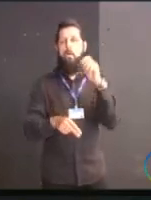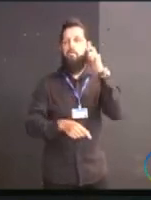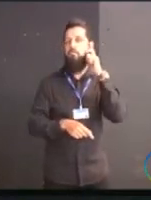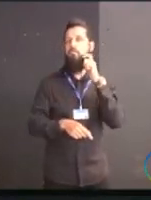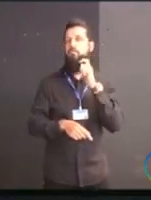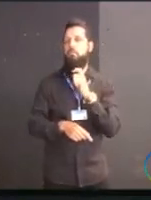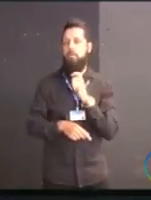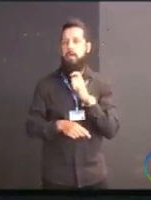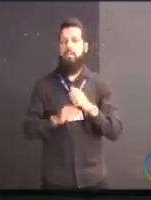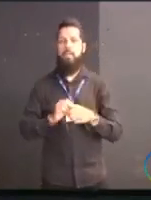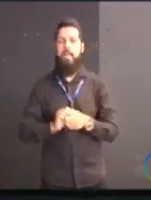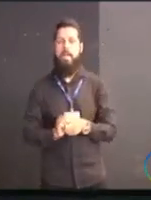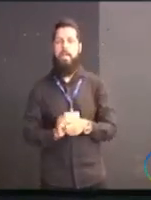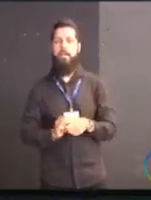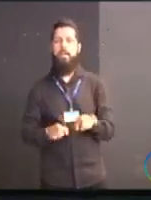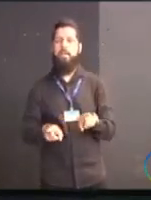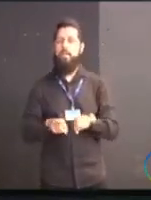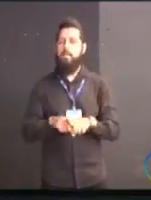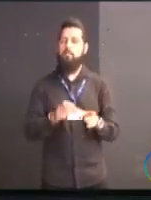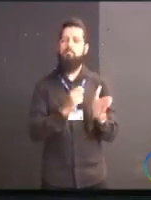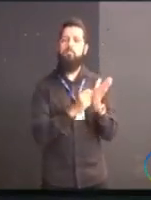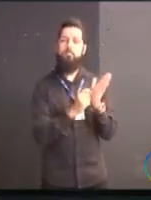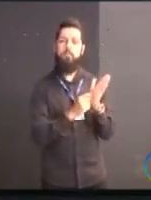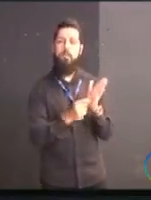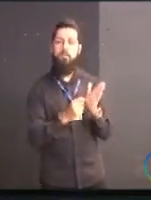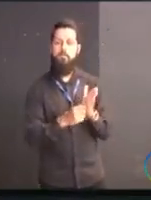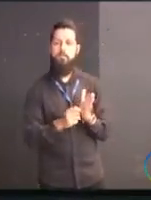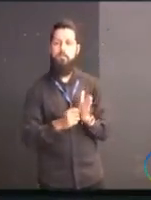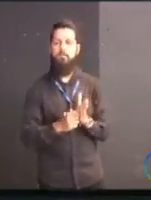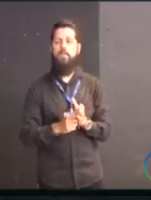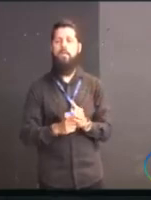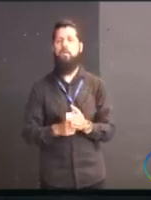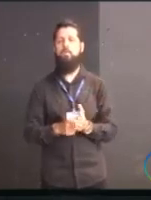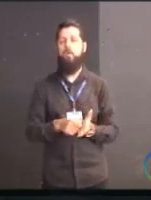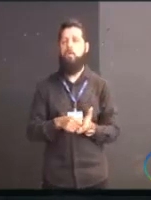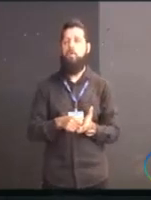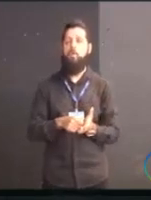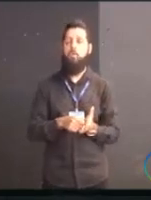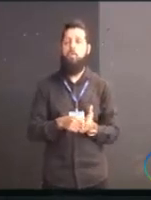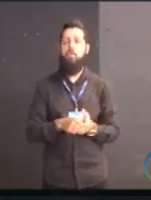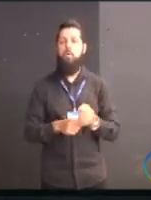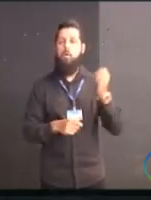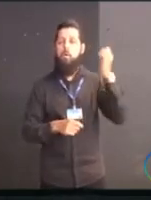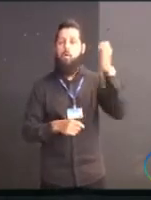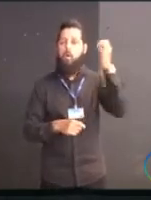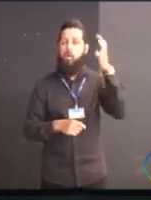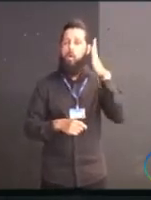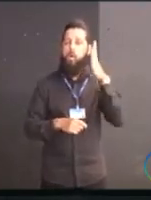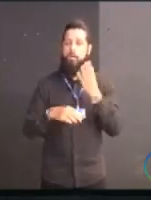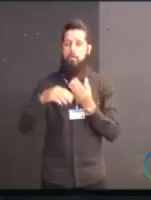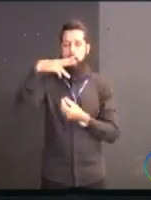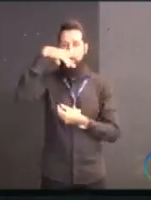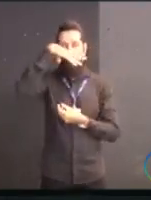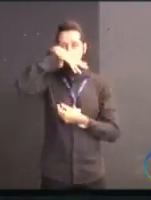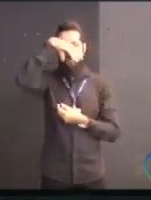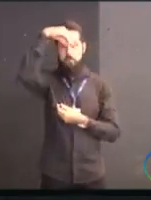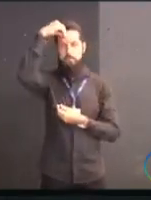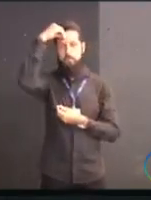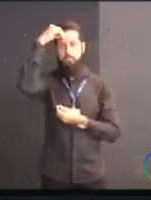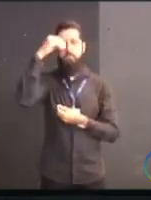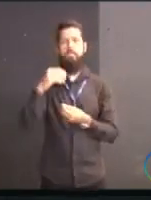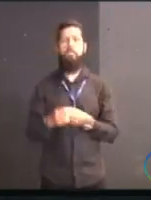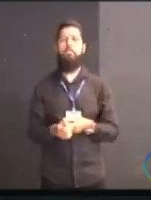chamada O Espírita Mineiro. E nessa ocasião, o Chico liga para ele, na véspera, e